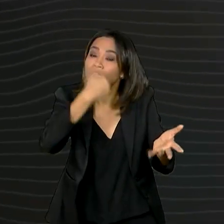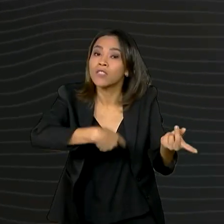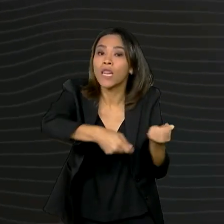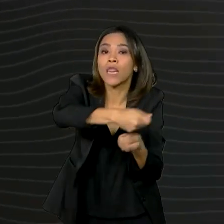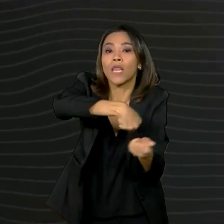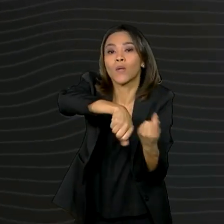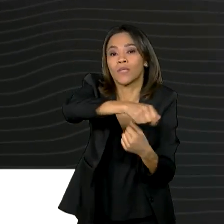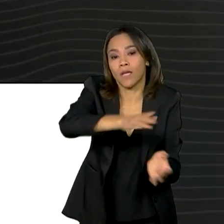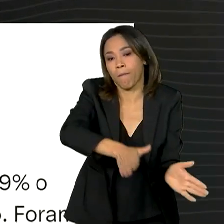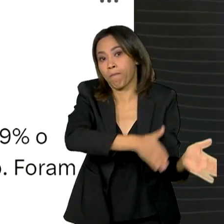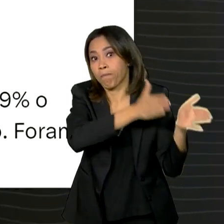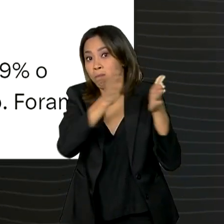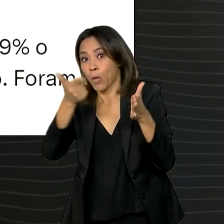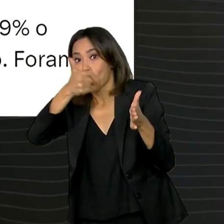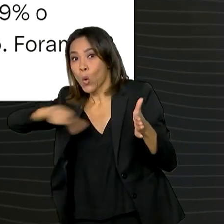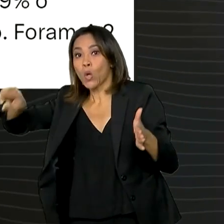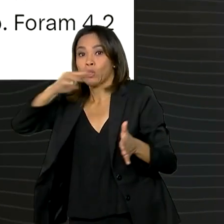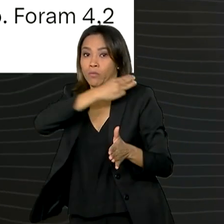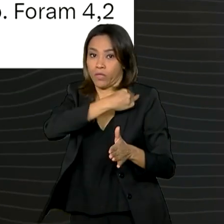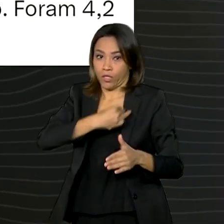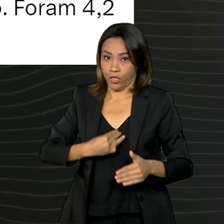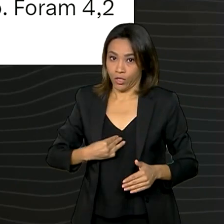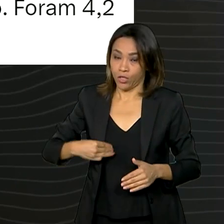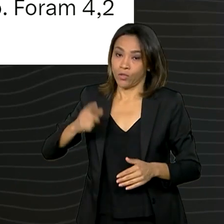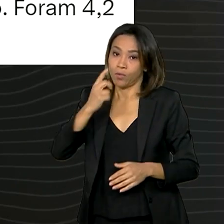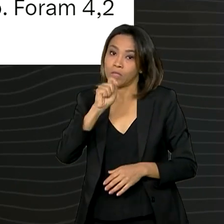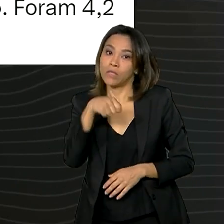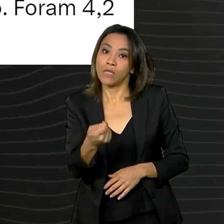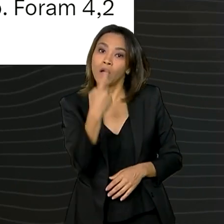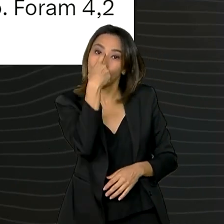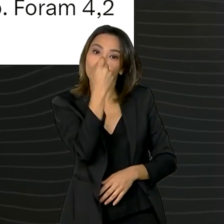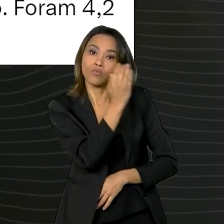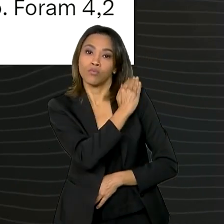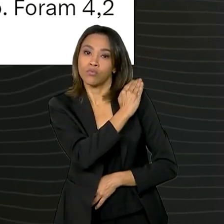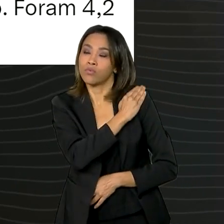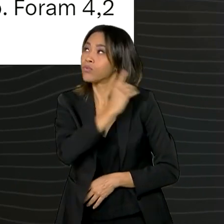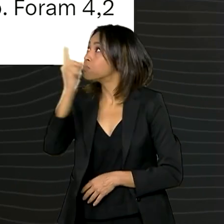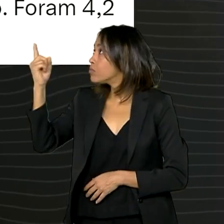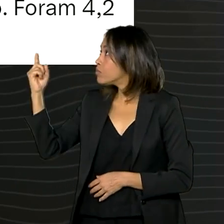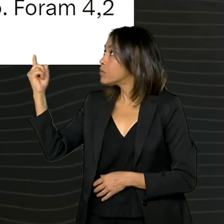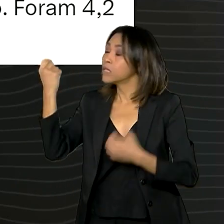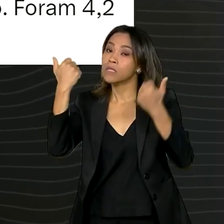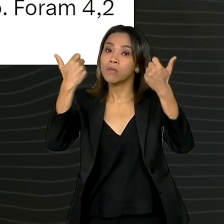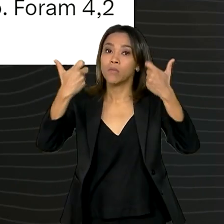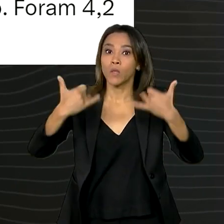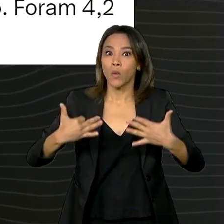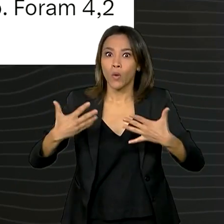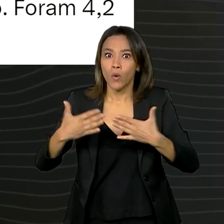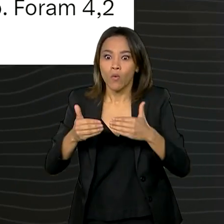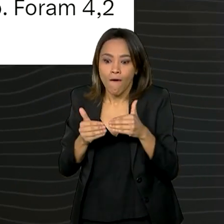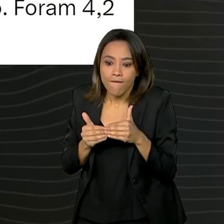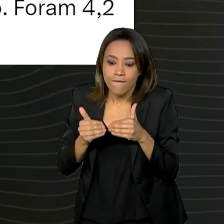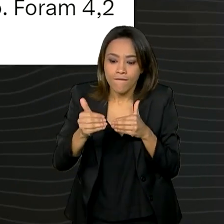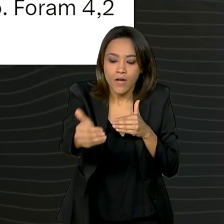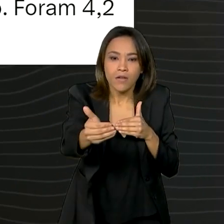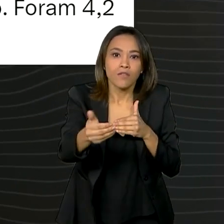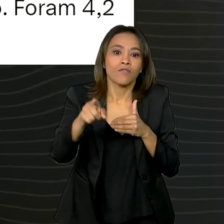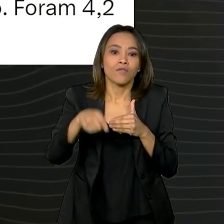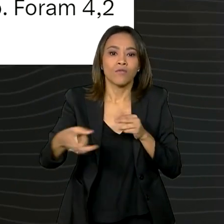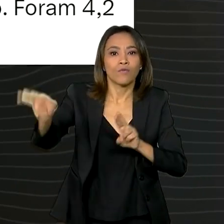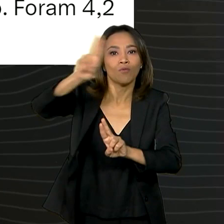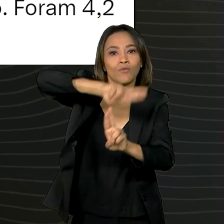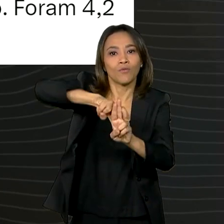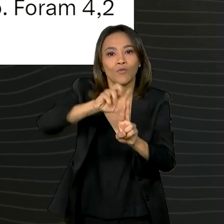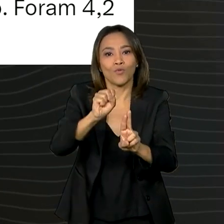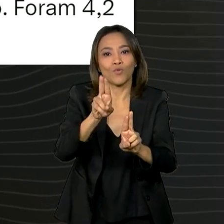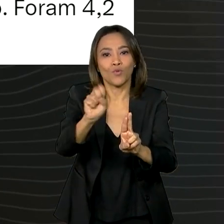negócios. Já o ministro-chefe da Casa Civil, Rui Costa, destacou um importante avanço no Sistema Único de Saúde. Ele